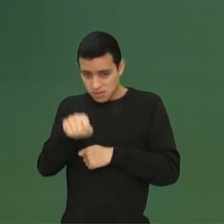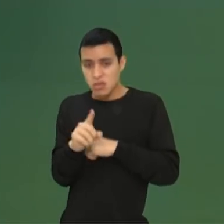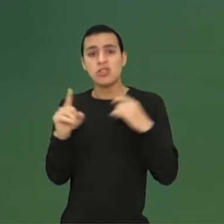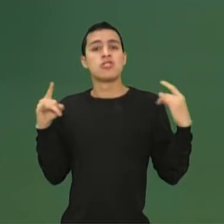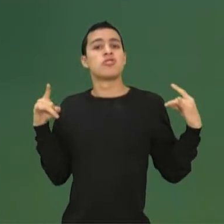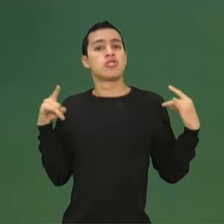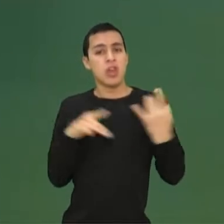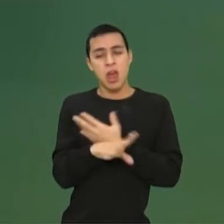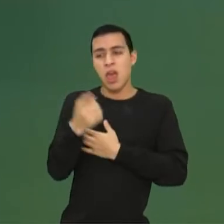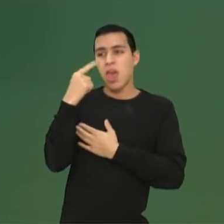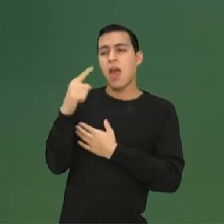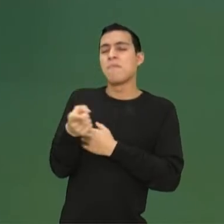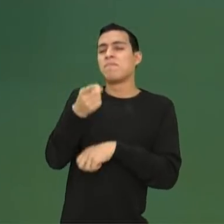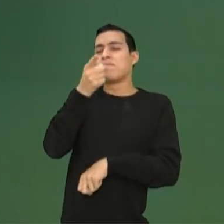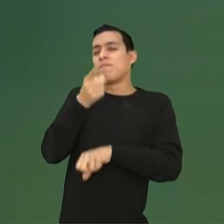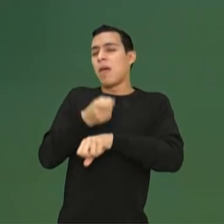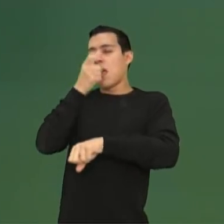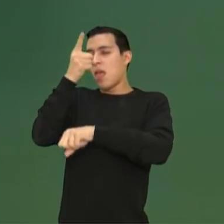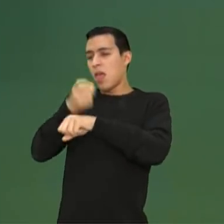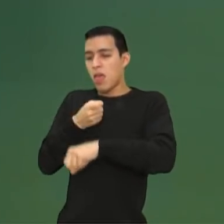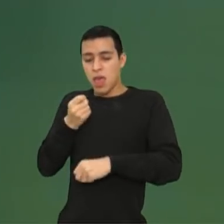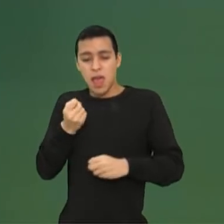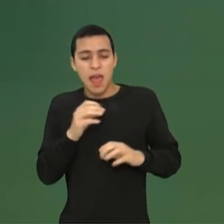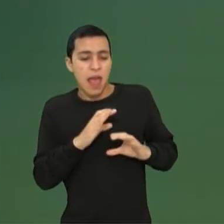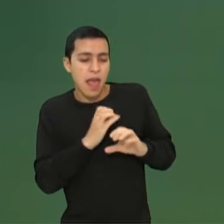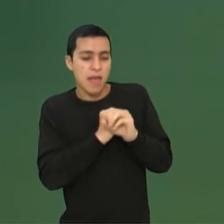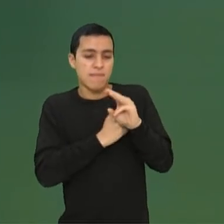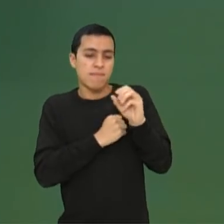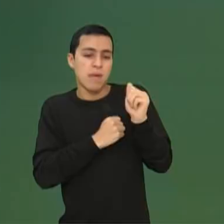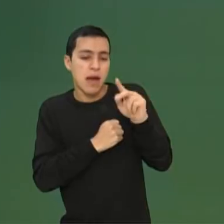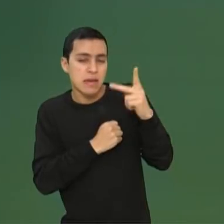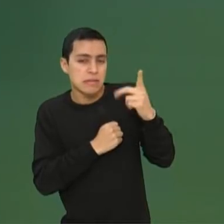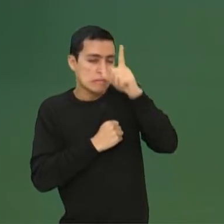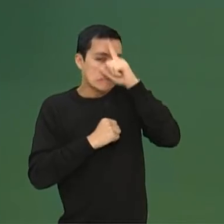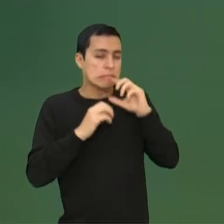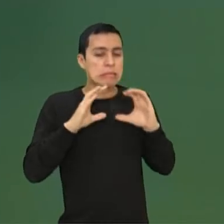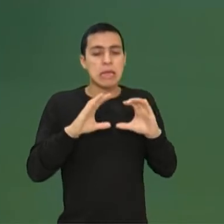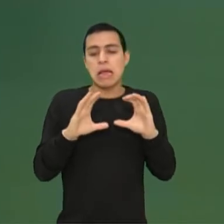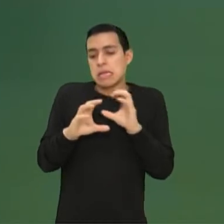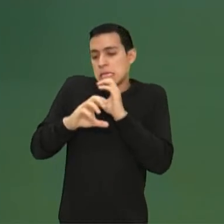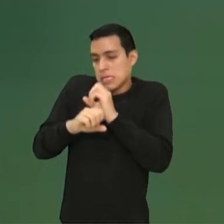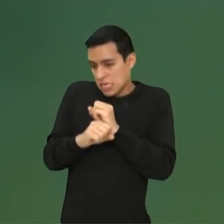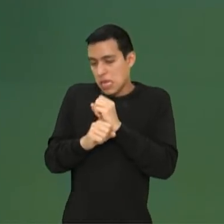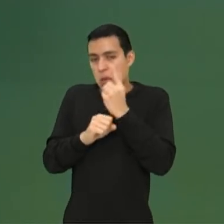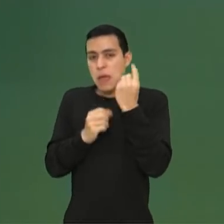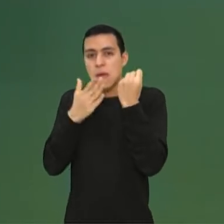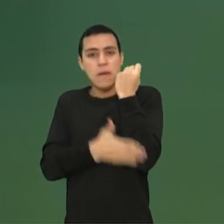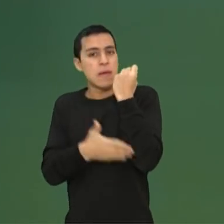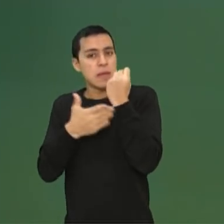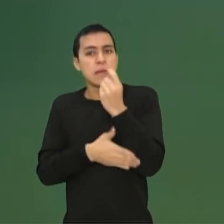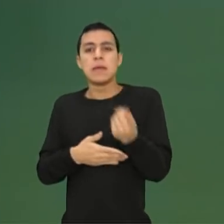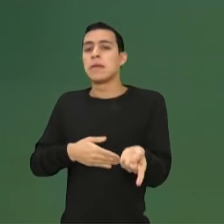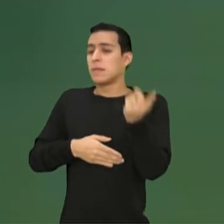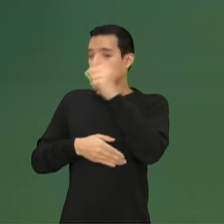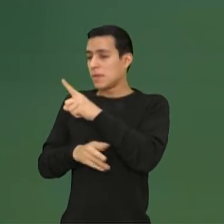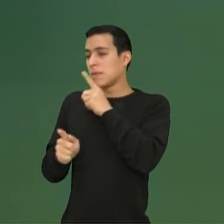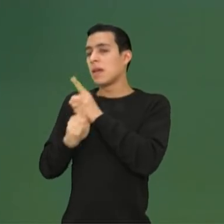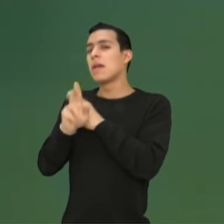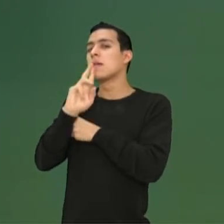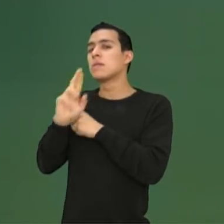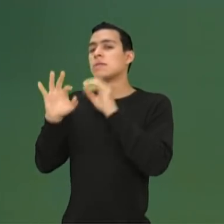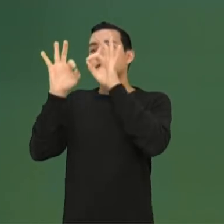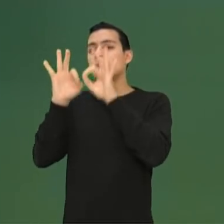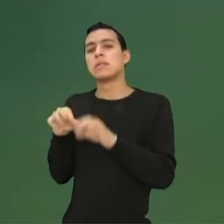anteriores, descobrir quanto de massa tem um melão, quanto de massa tem um abacaxi, para achar a